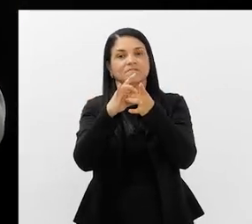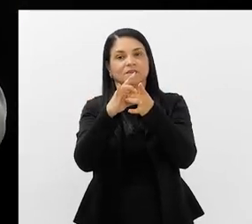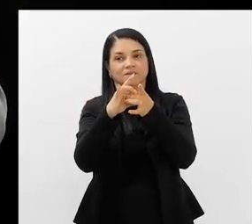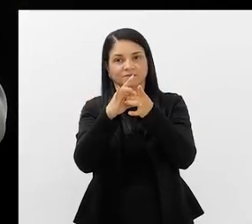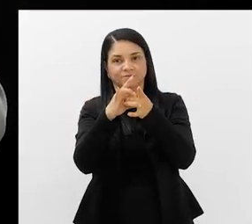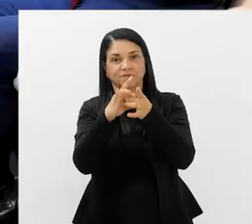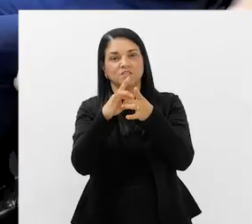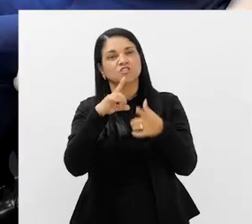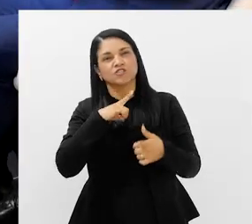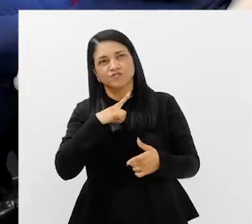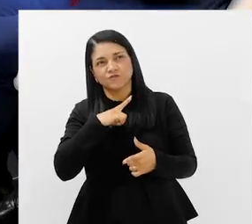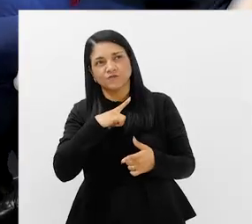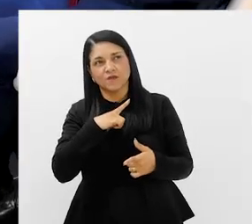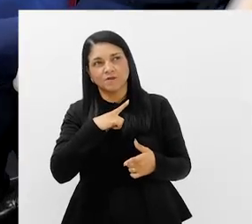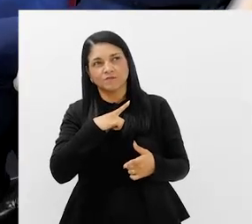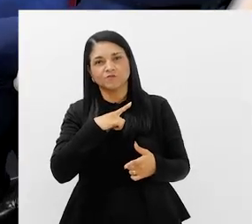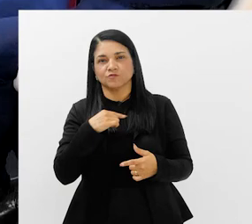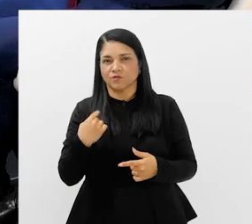estamos aí,